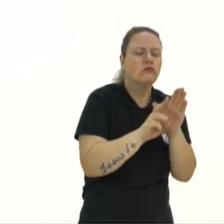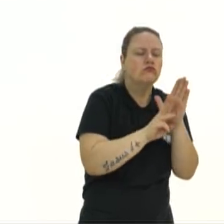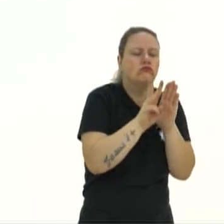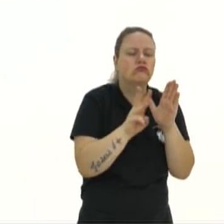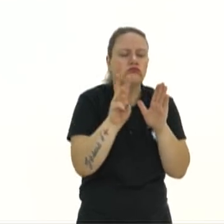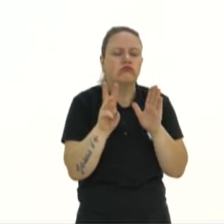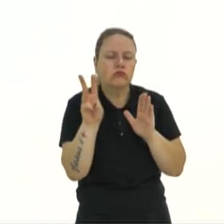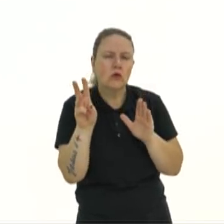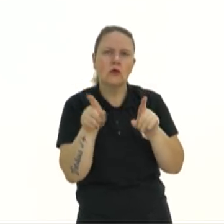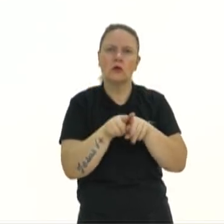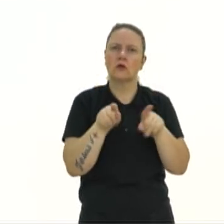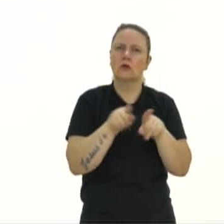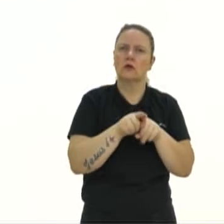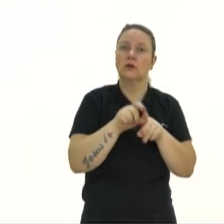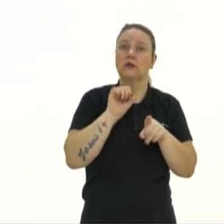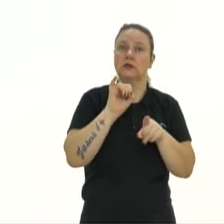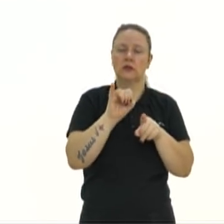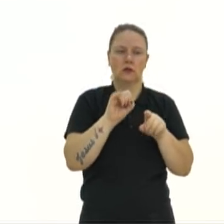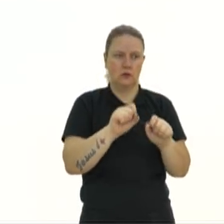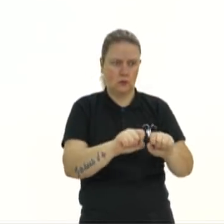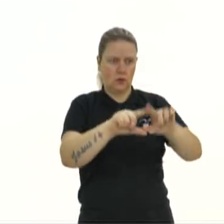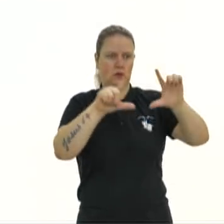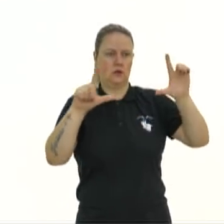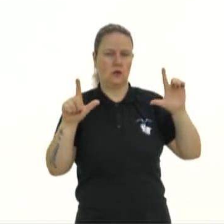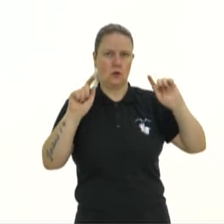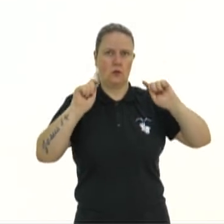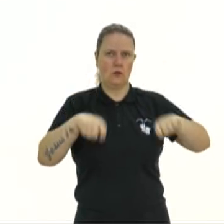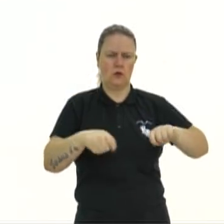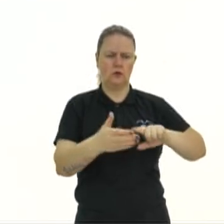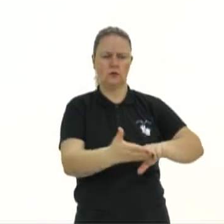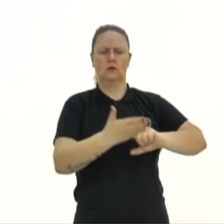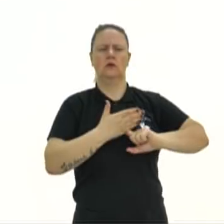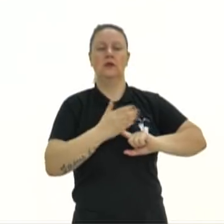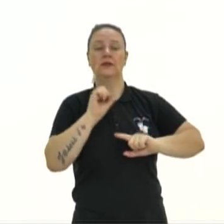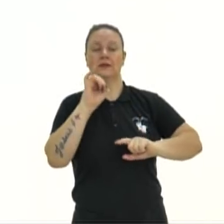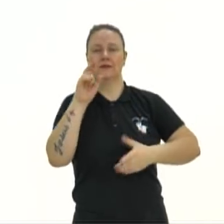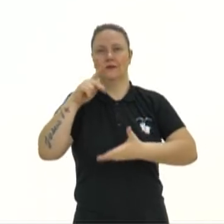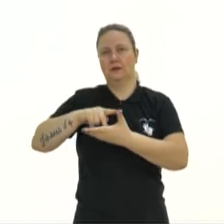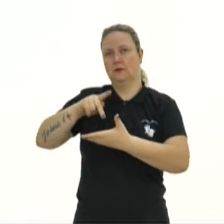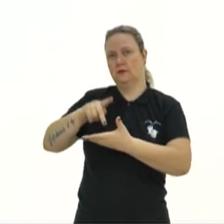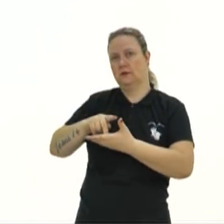Verifique em outros sites, ela foi publicada, pode dar pistas de sua veracidade.